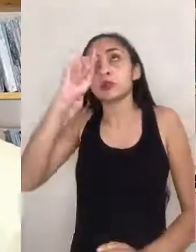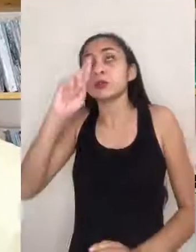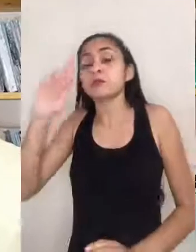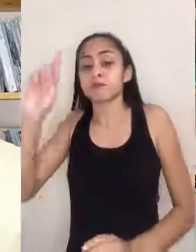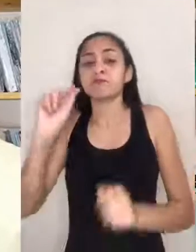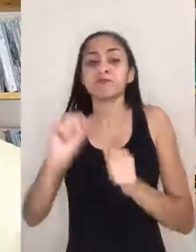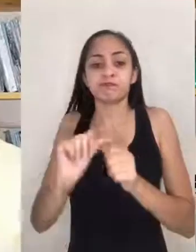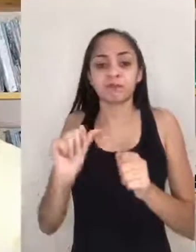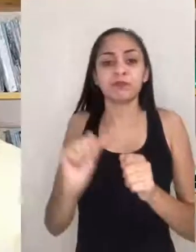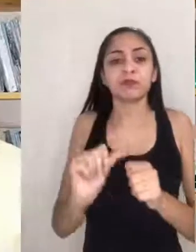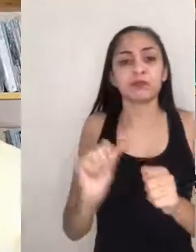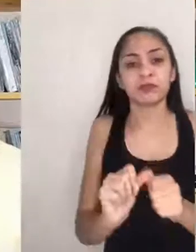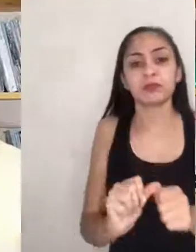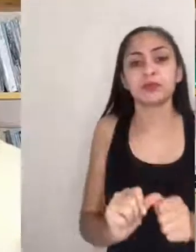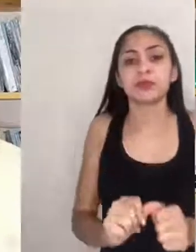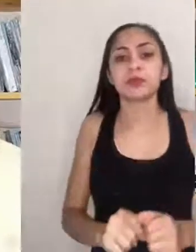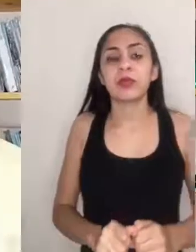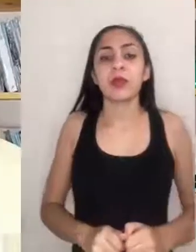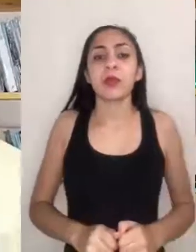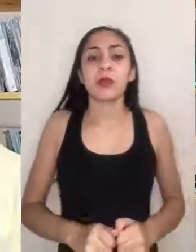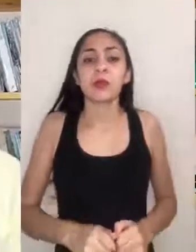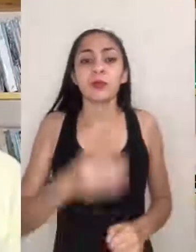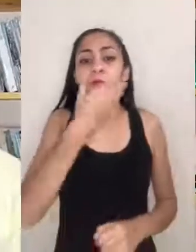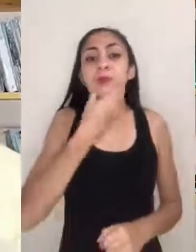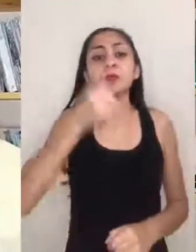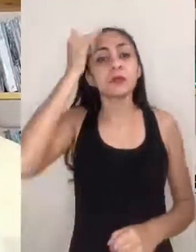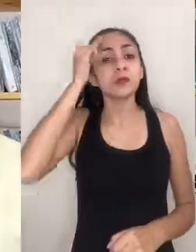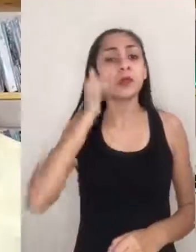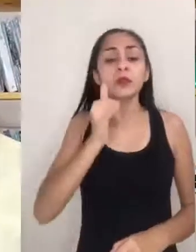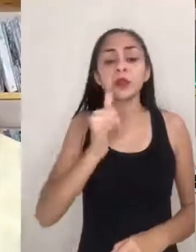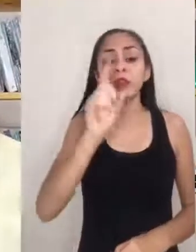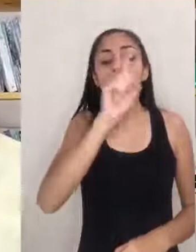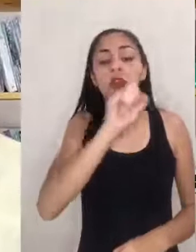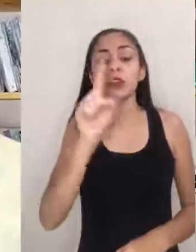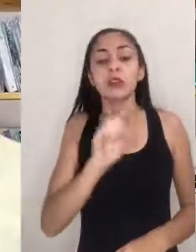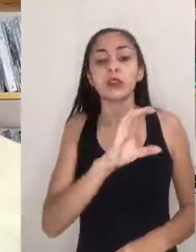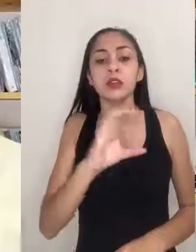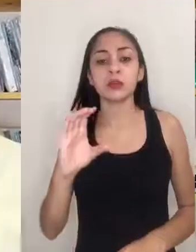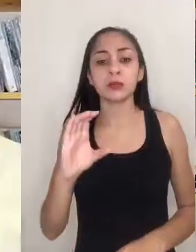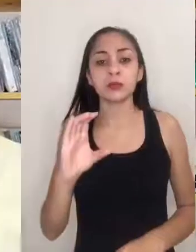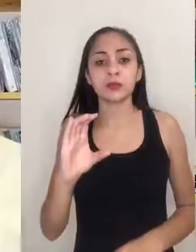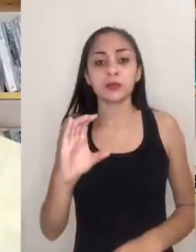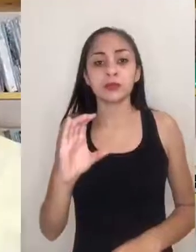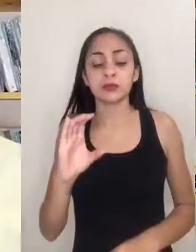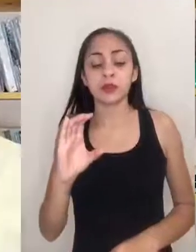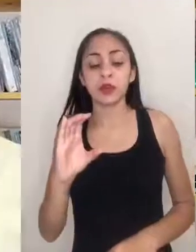assim ele nos fez. O profeta Zacarias